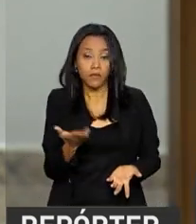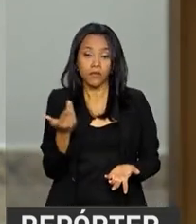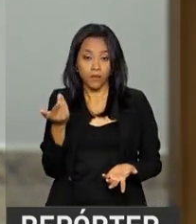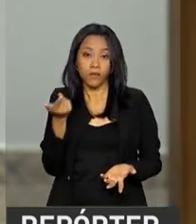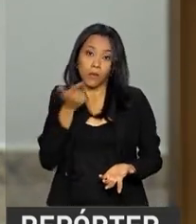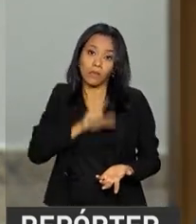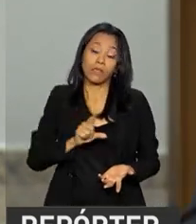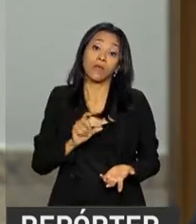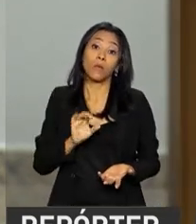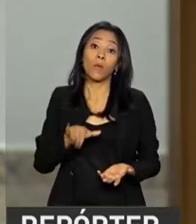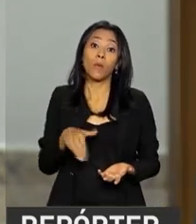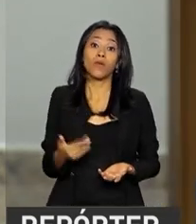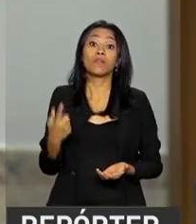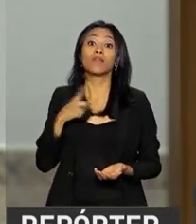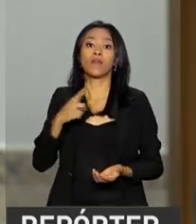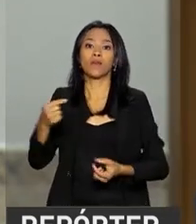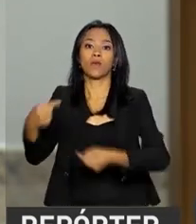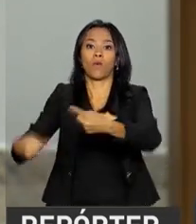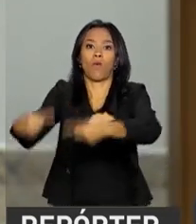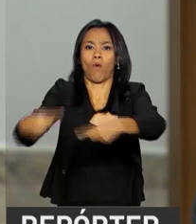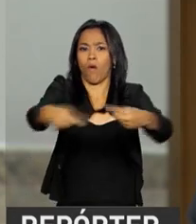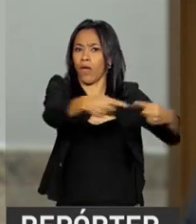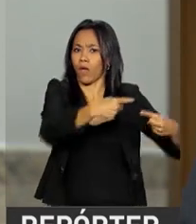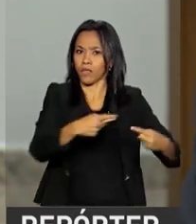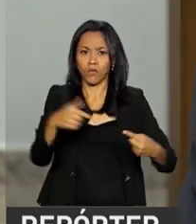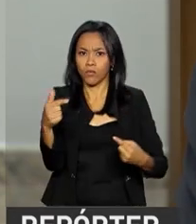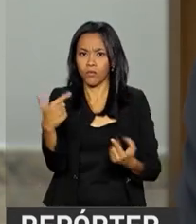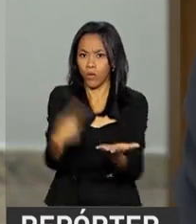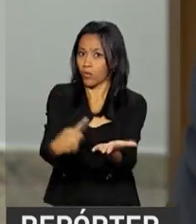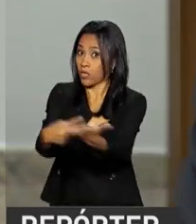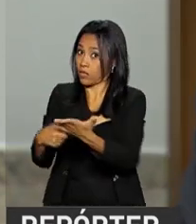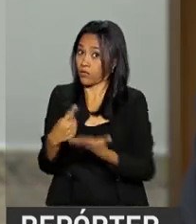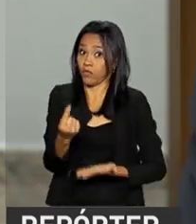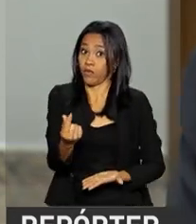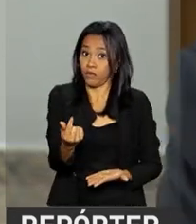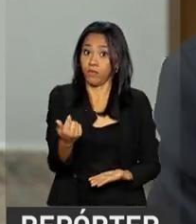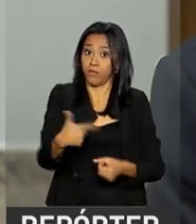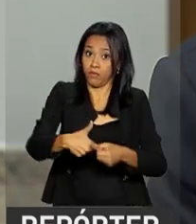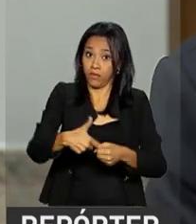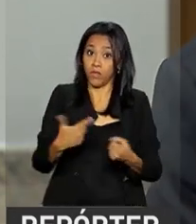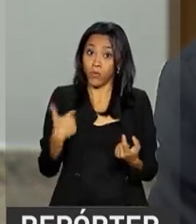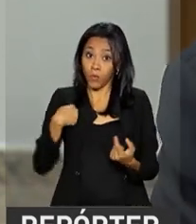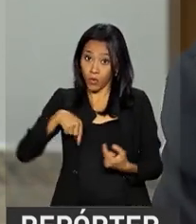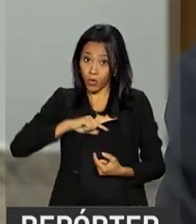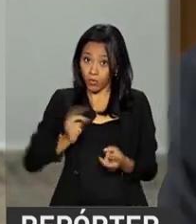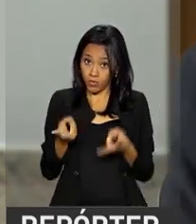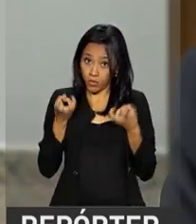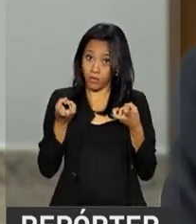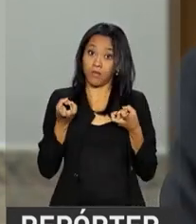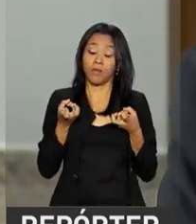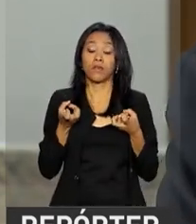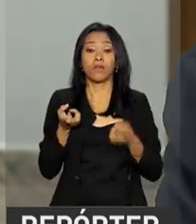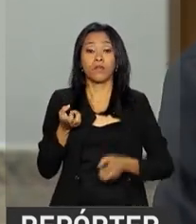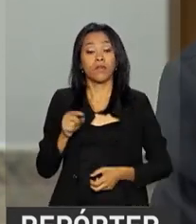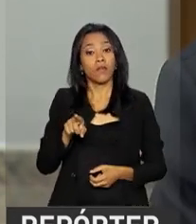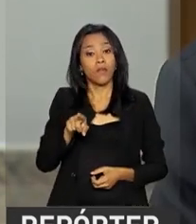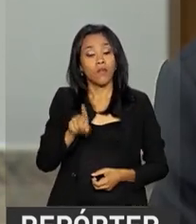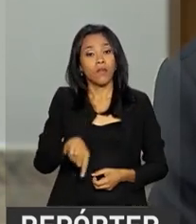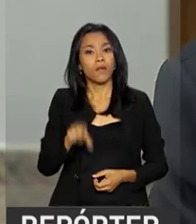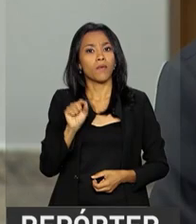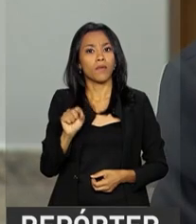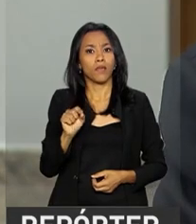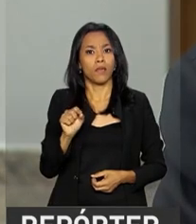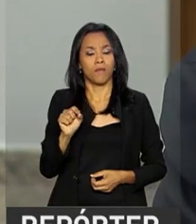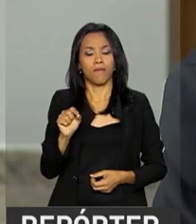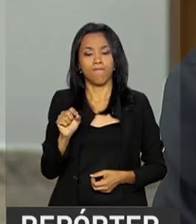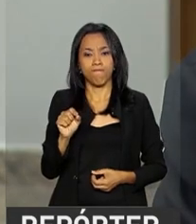quando existe concorrência quando não há cartel e o que nós estamos vendo é que é é a os